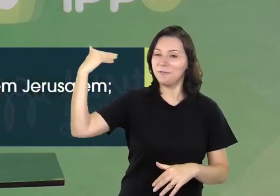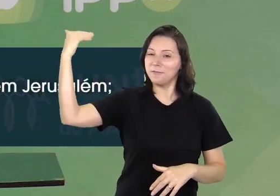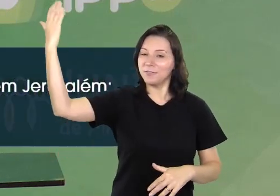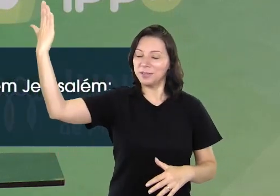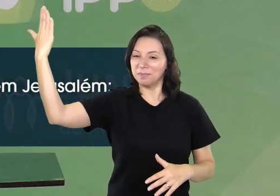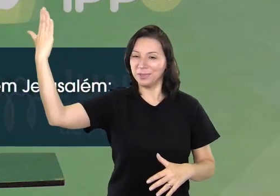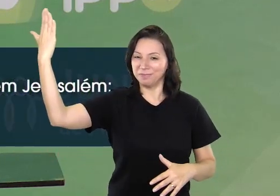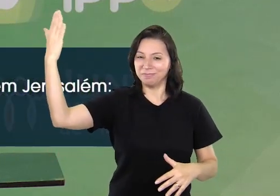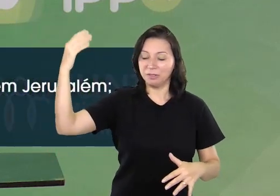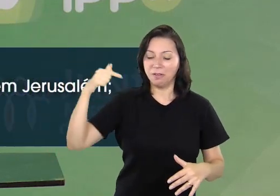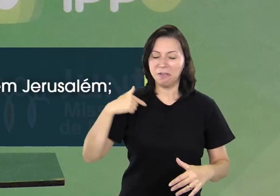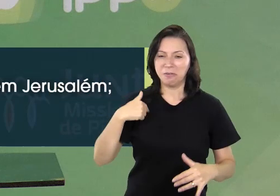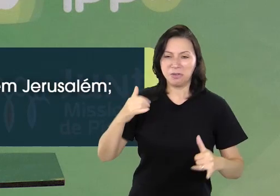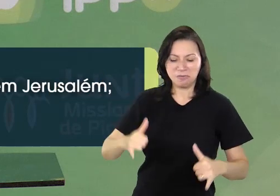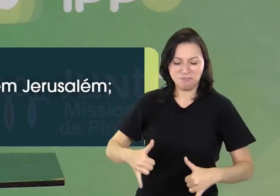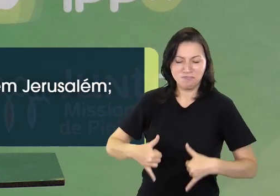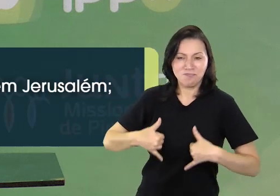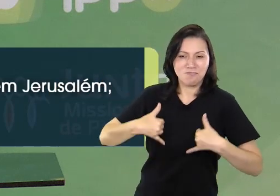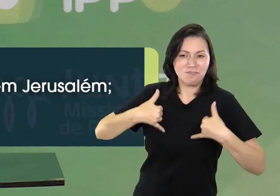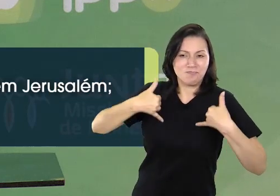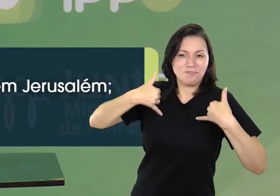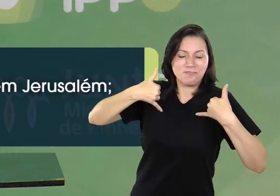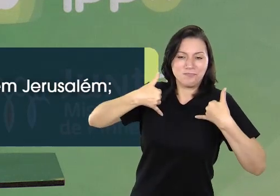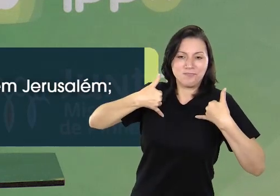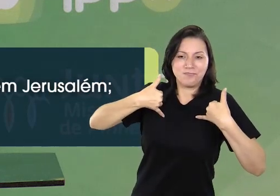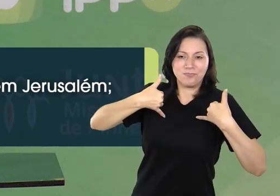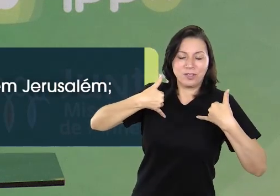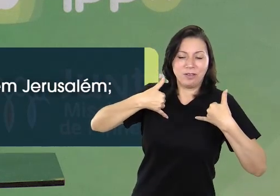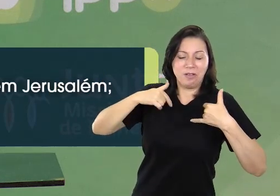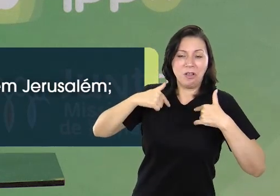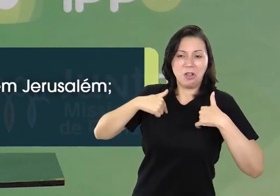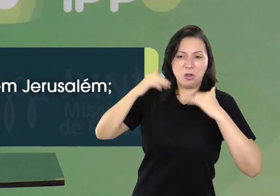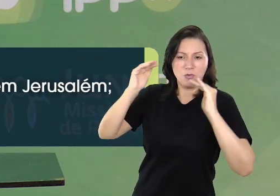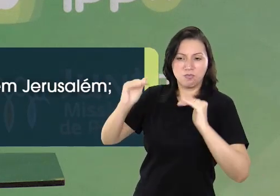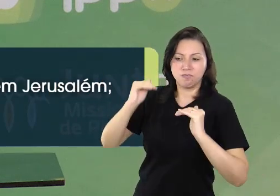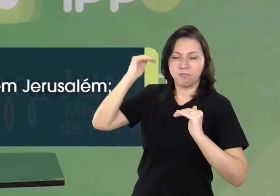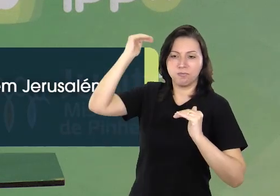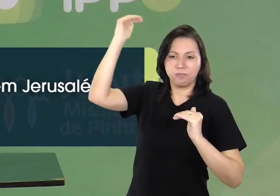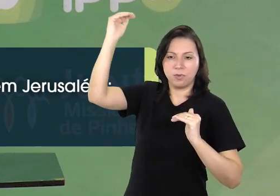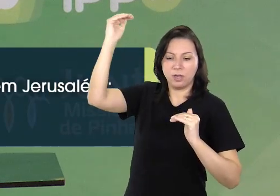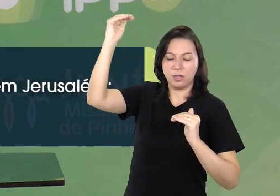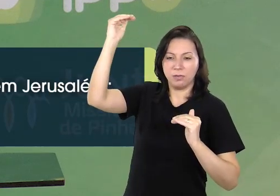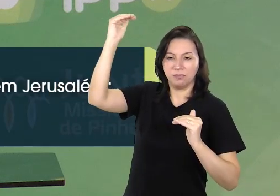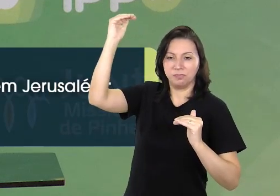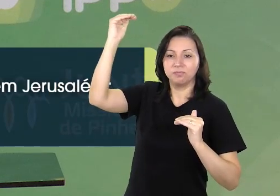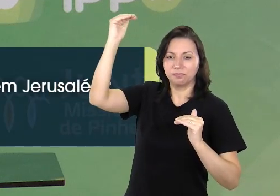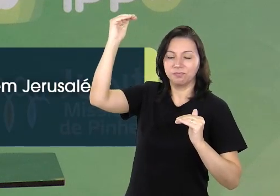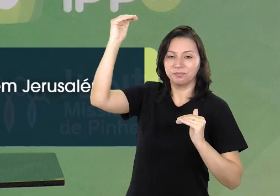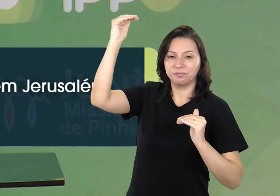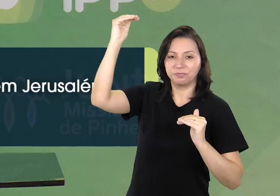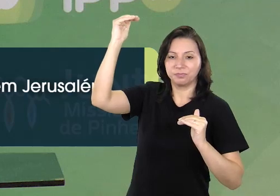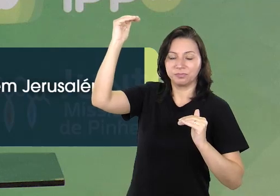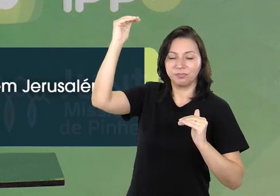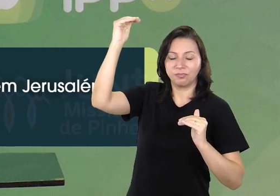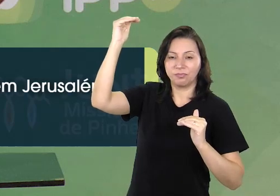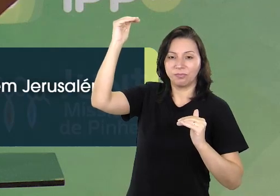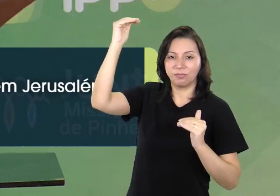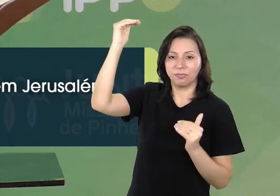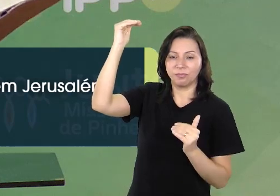engrandecido e sobrepojeia todos os que viveram antes de mim em Jerusalém percebeu também